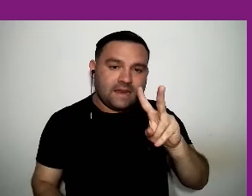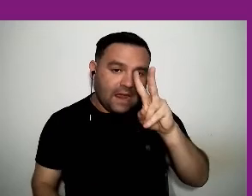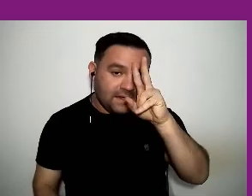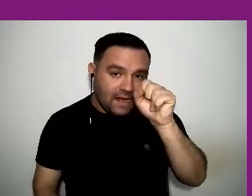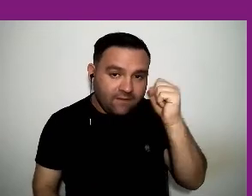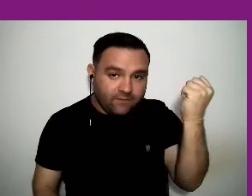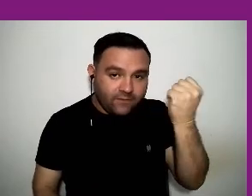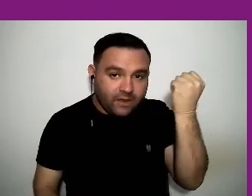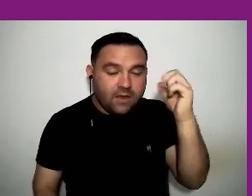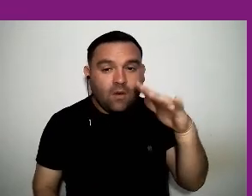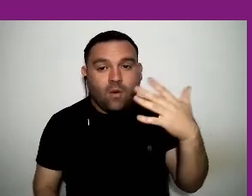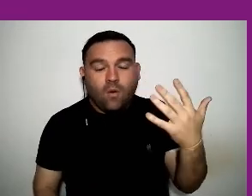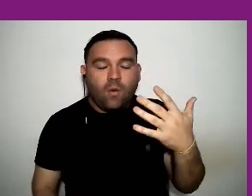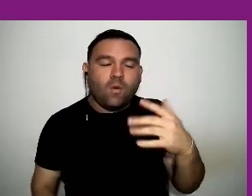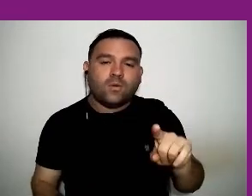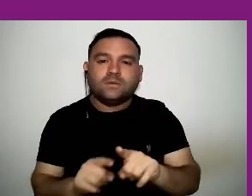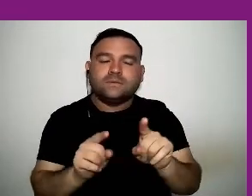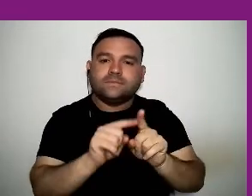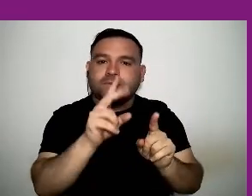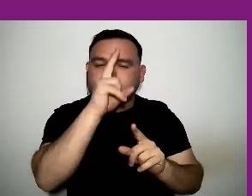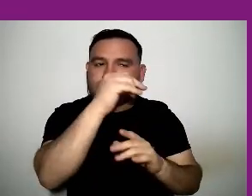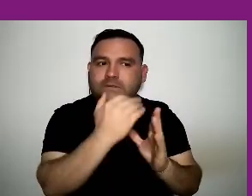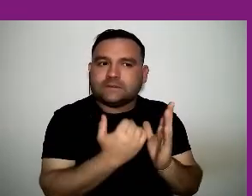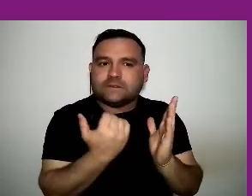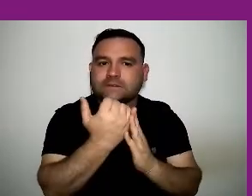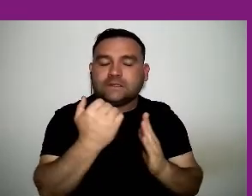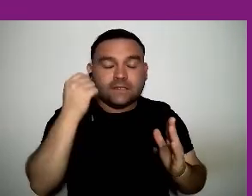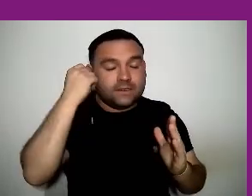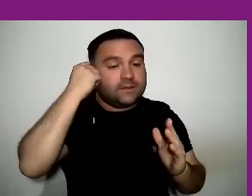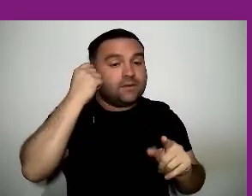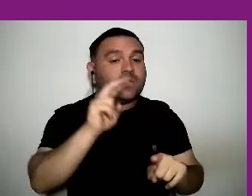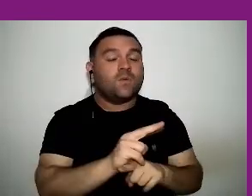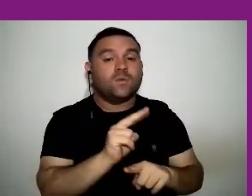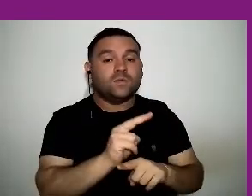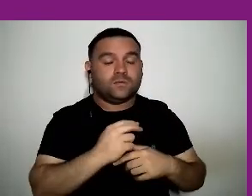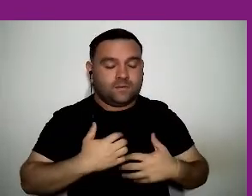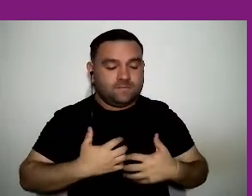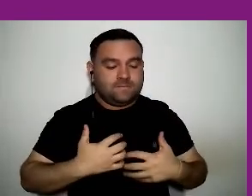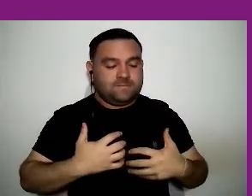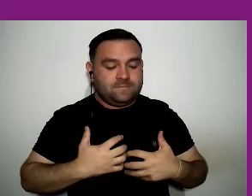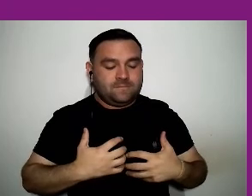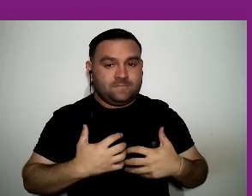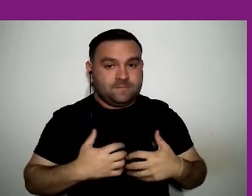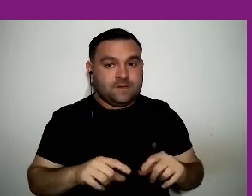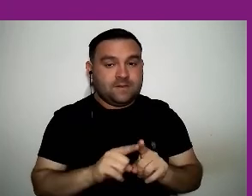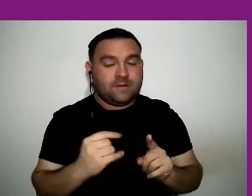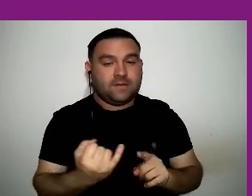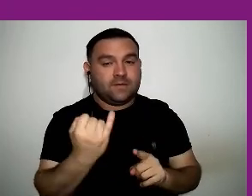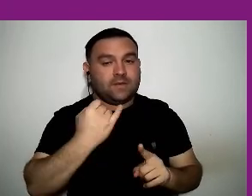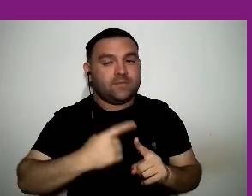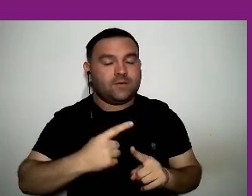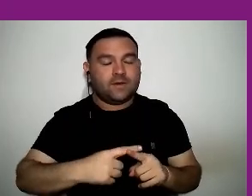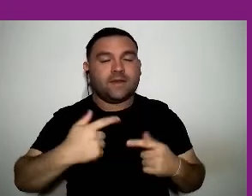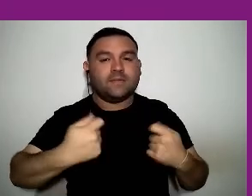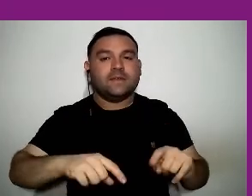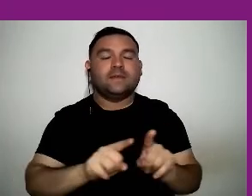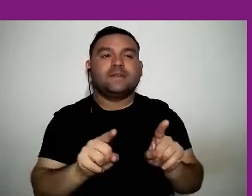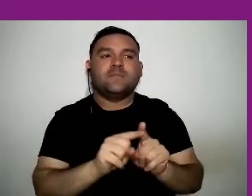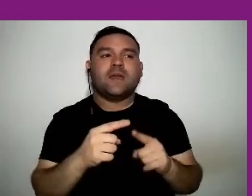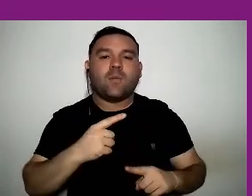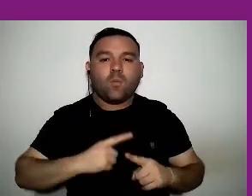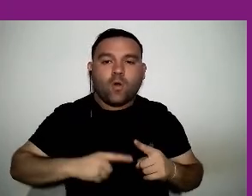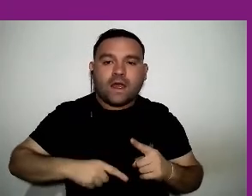na fase subaguda. O controle do drive ele é interessante, eventualmente até utilizando-se